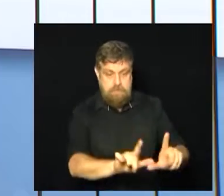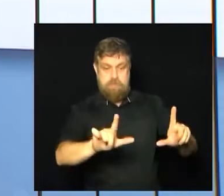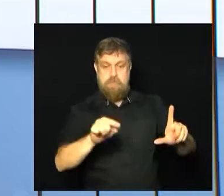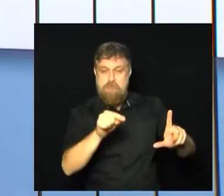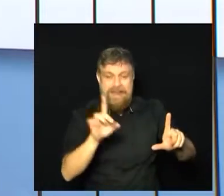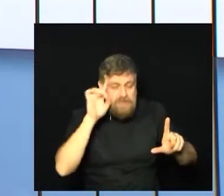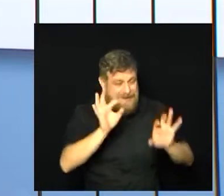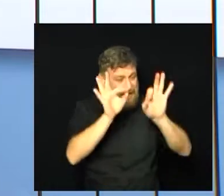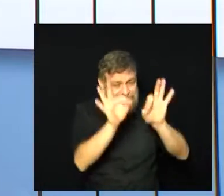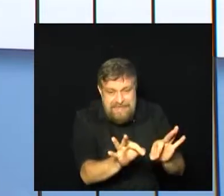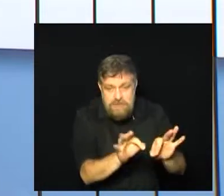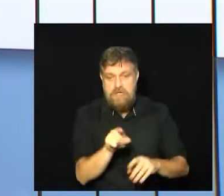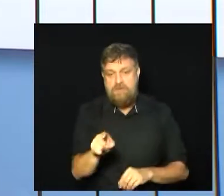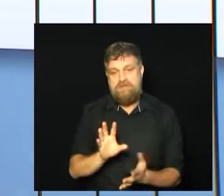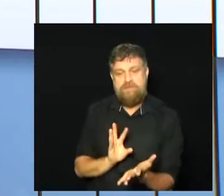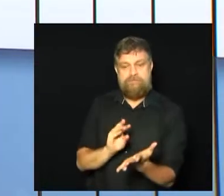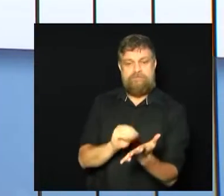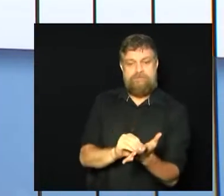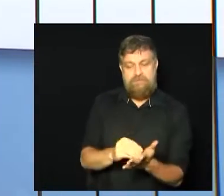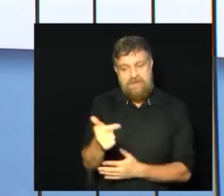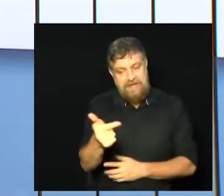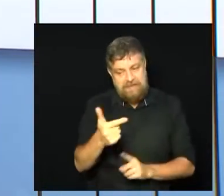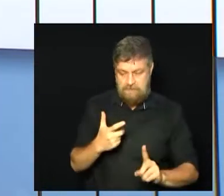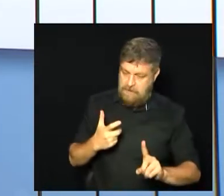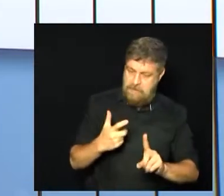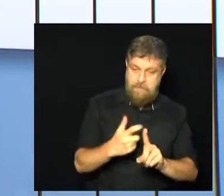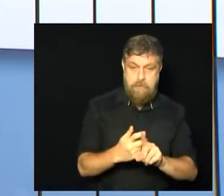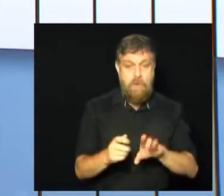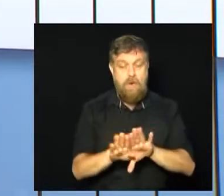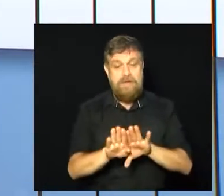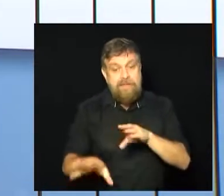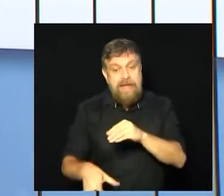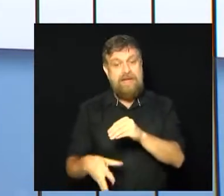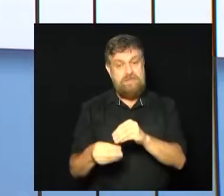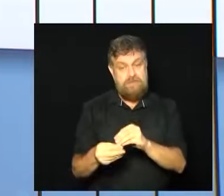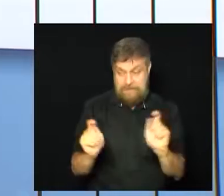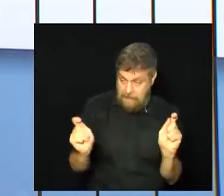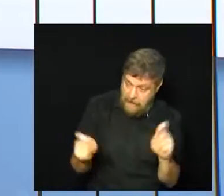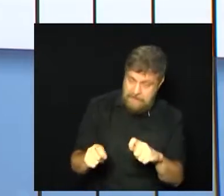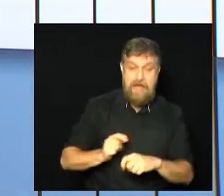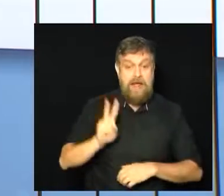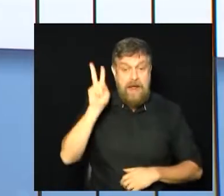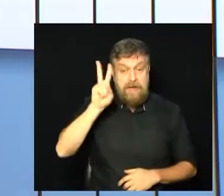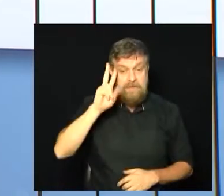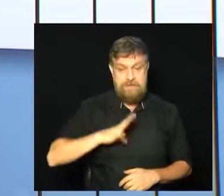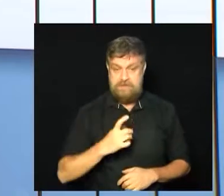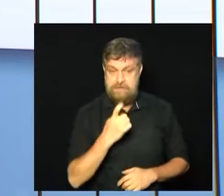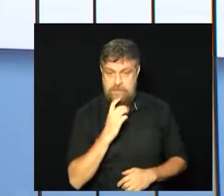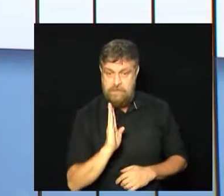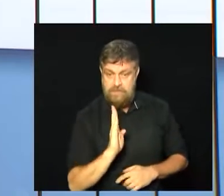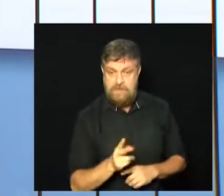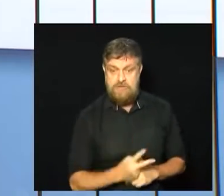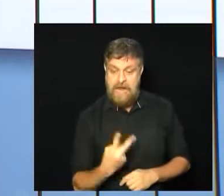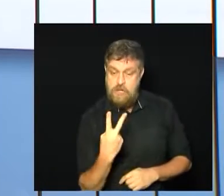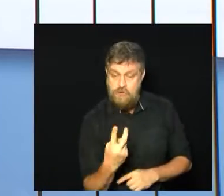em que você pode agendar a segunda dose ou a dose adicional. Lembrando que Campinas já aplicou mais de 2